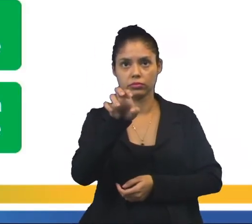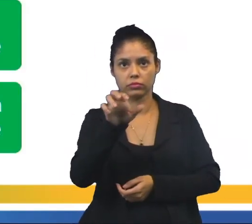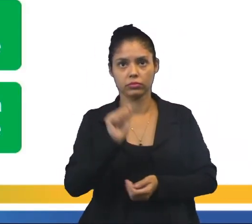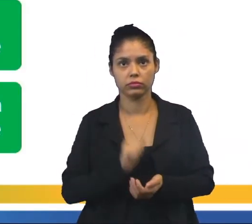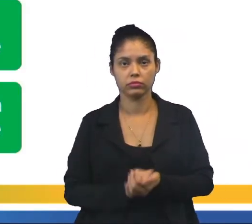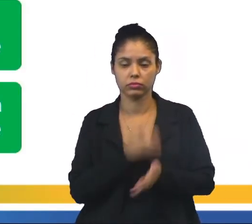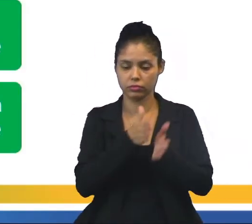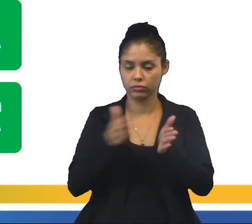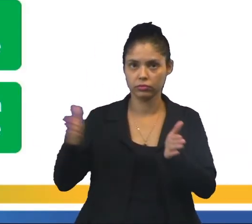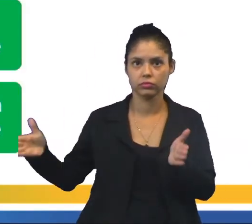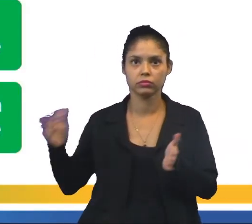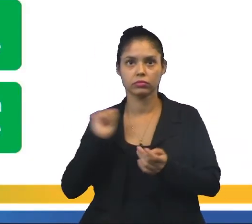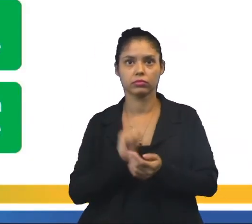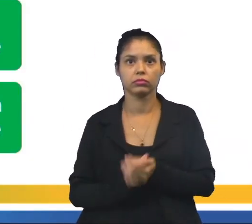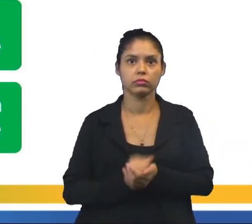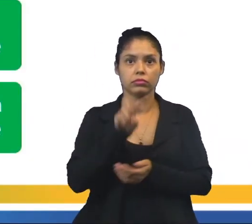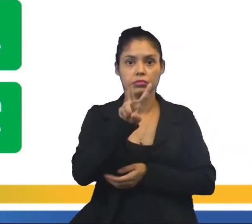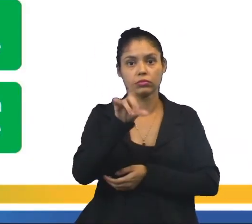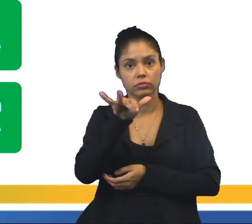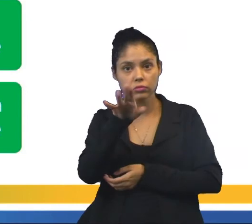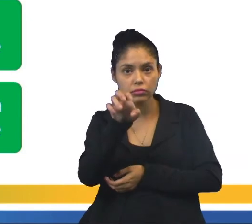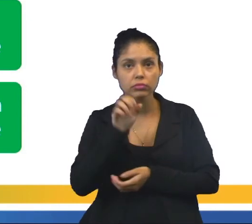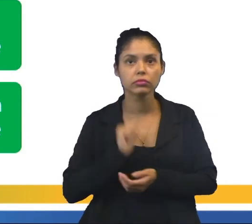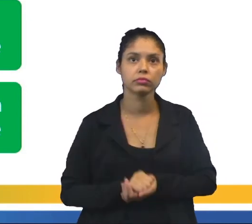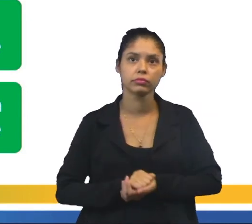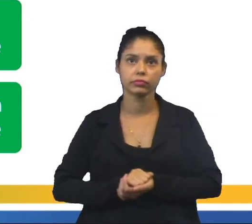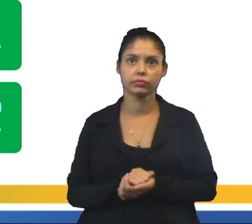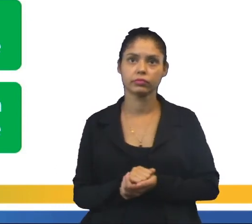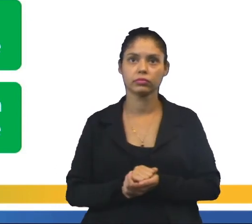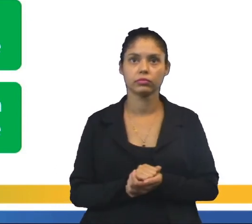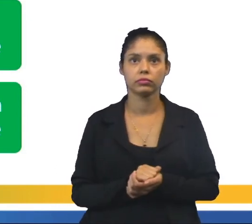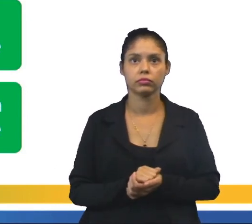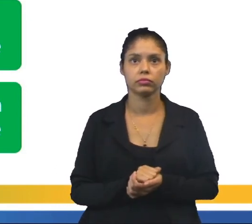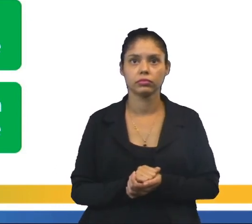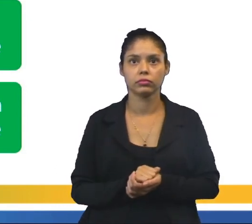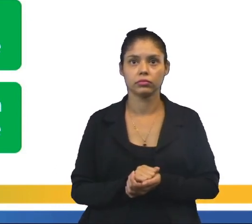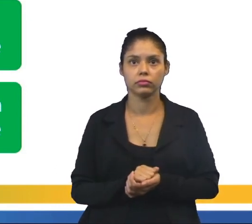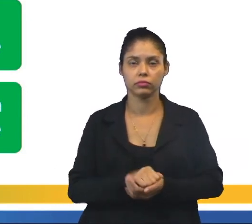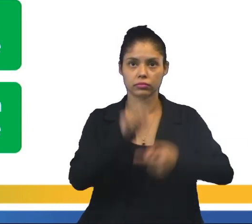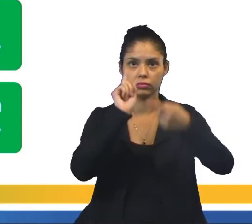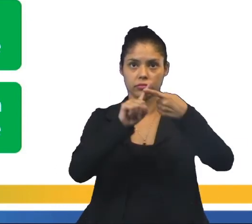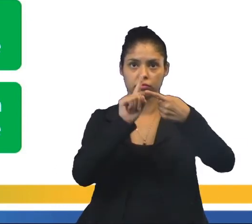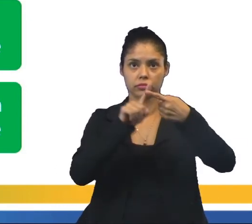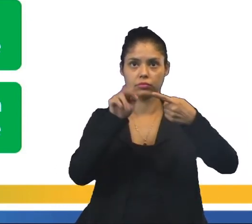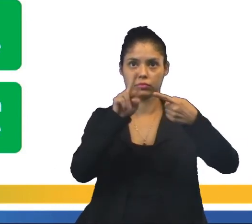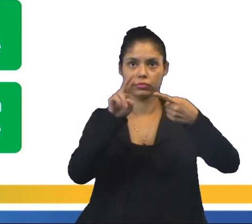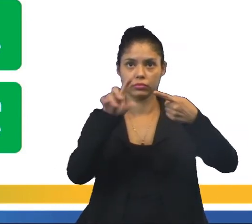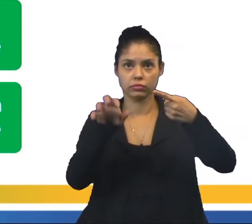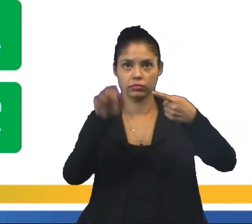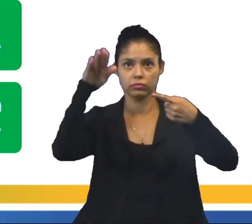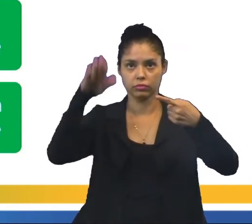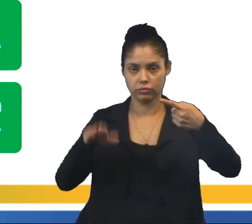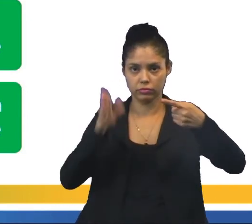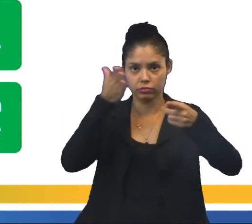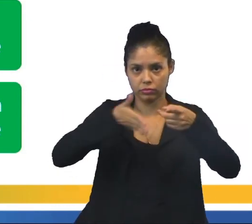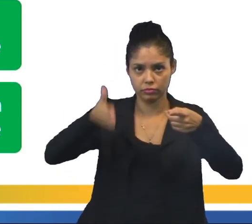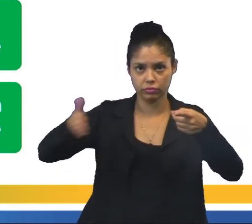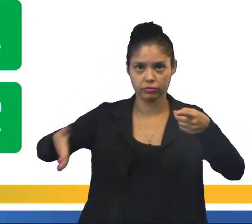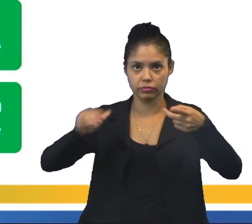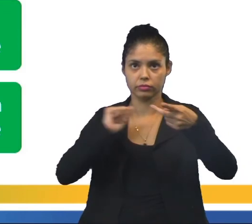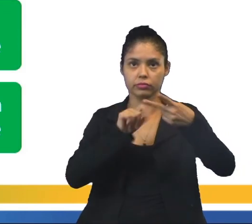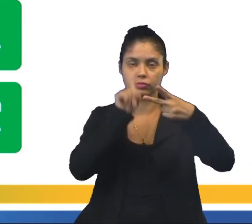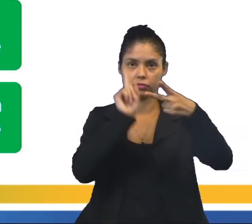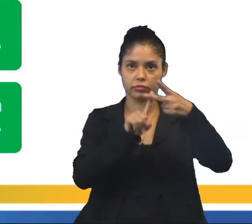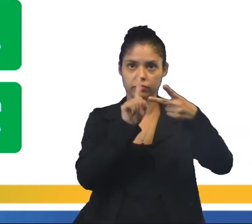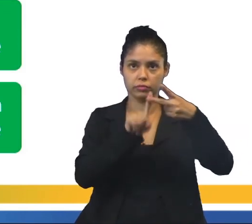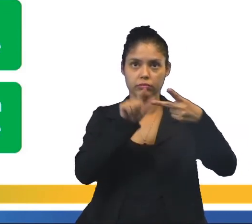chama de frequência, intensidade, que é o volume. Aí tem a grave, né, que é a